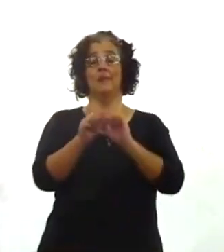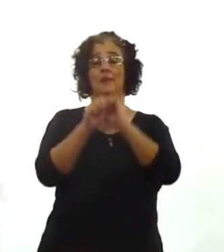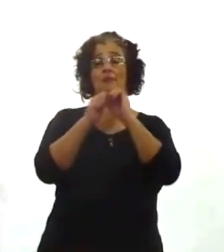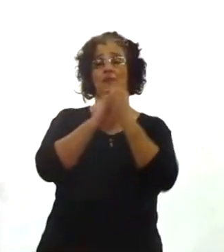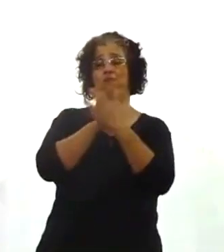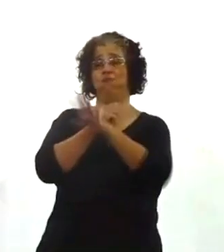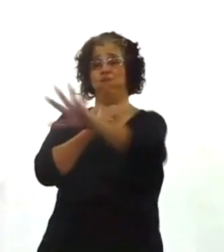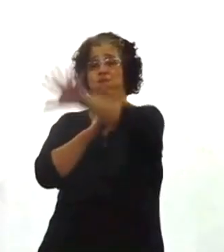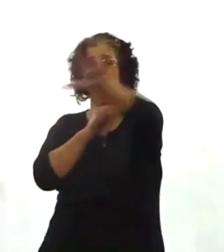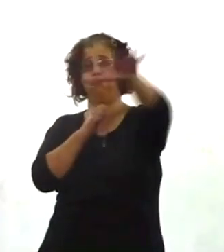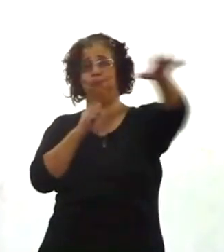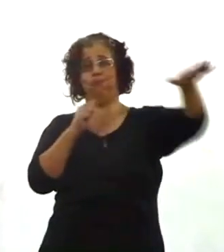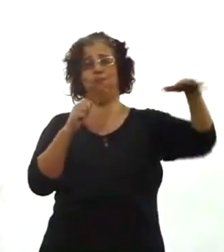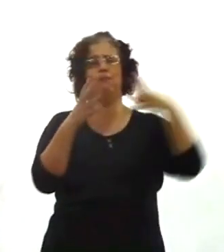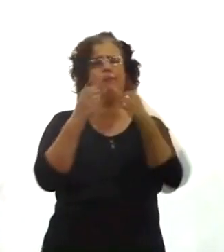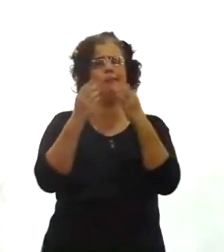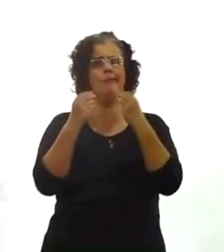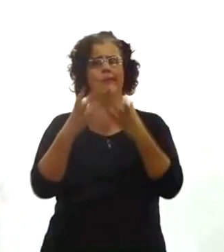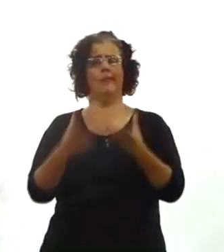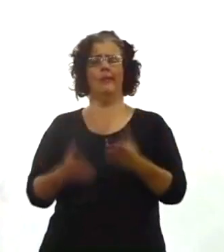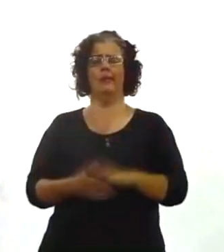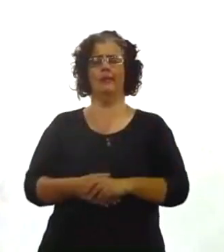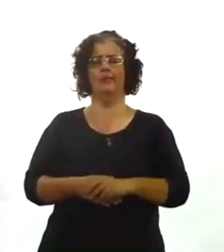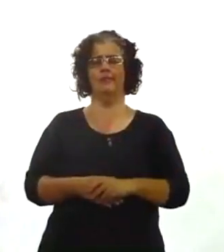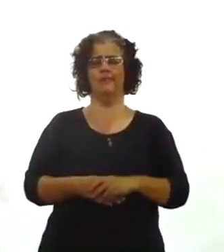nisto. De que jeito?